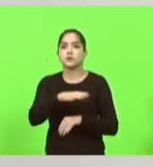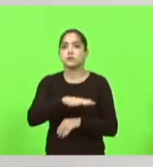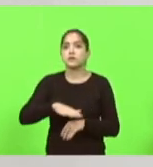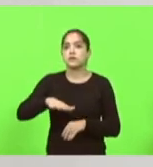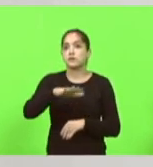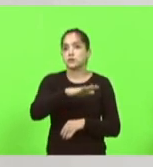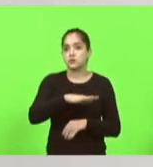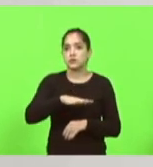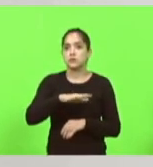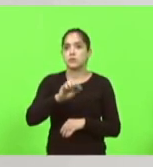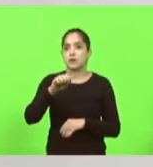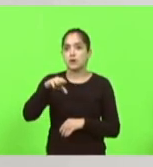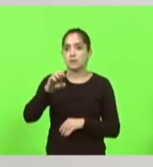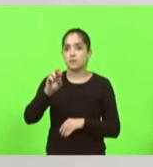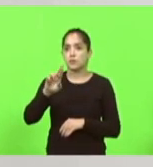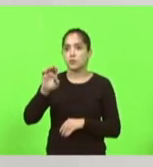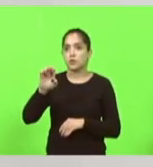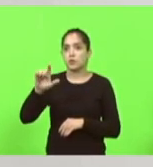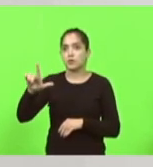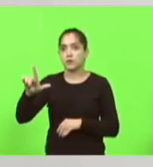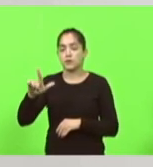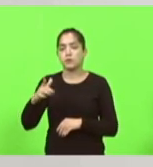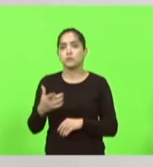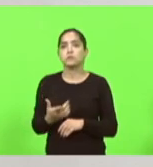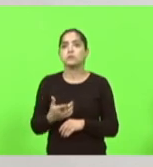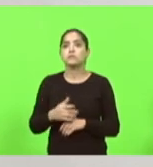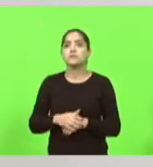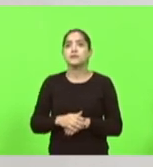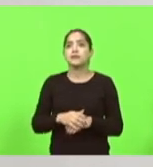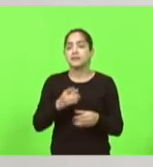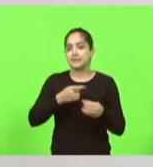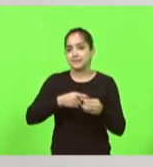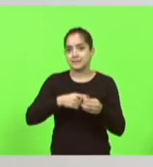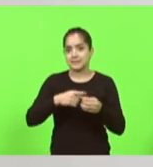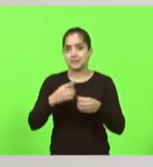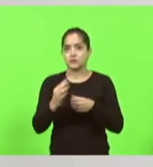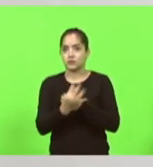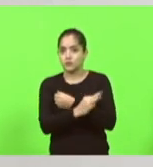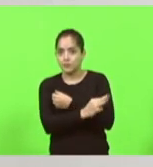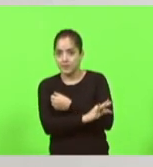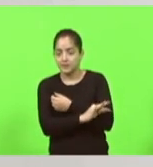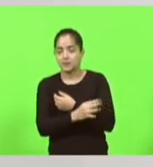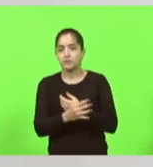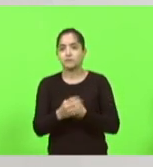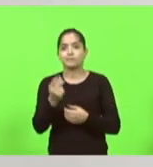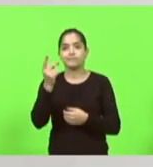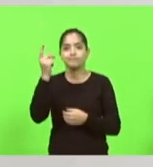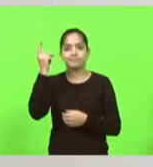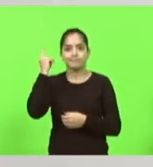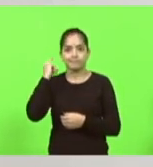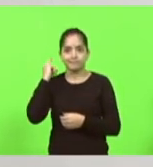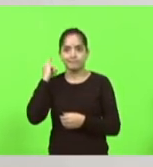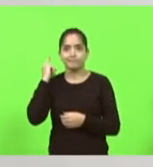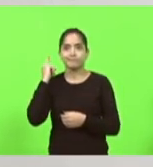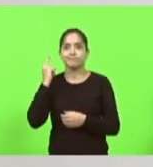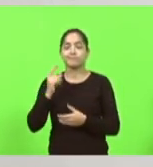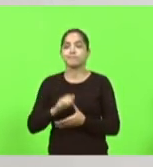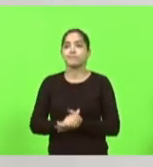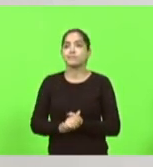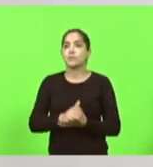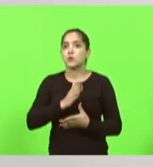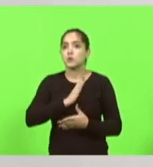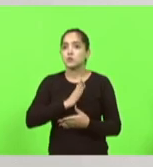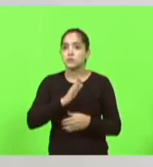para nossa cidade azul, que é Tubarão. Desde os tempos antigos, o coração, o centro